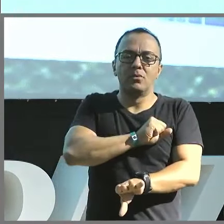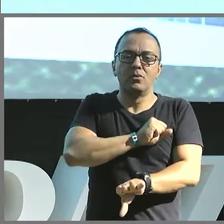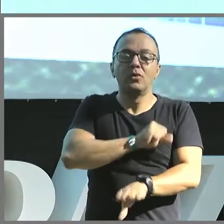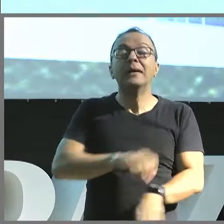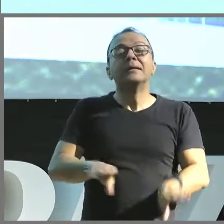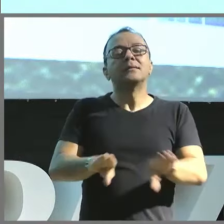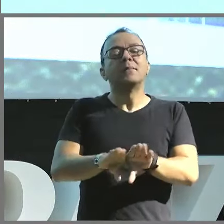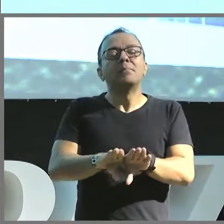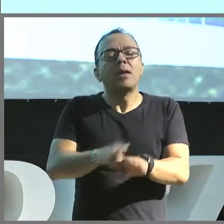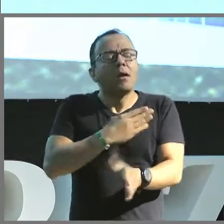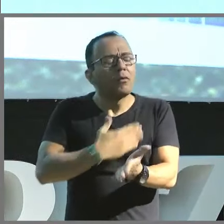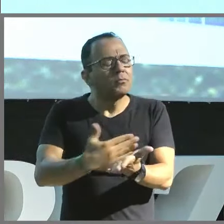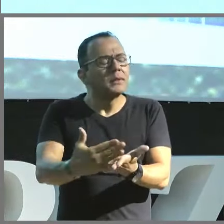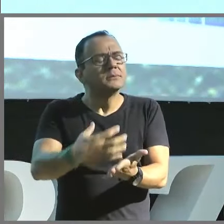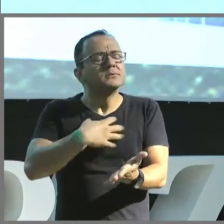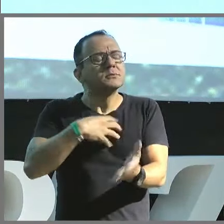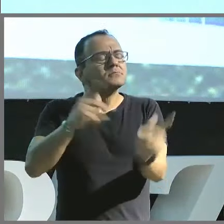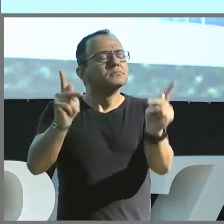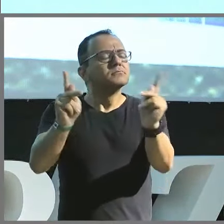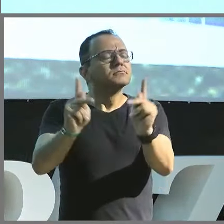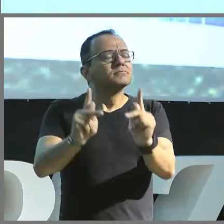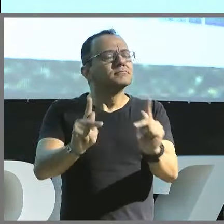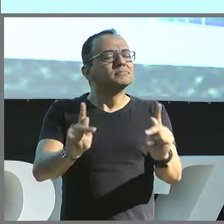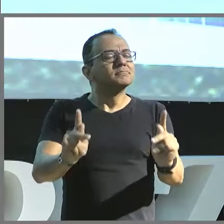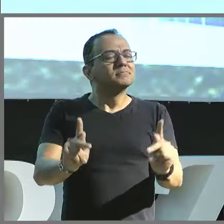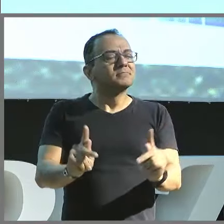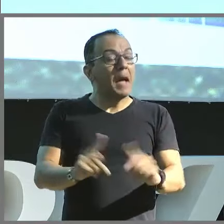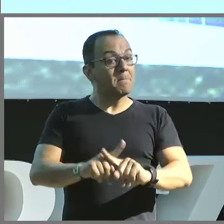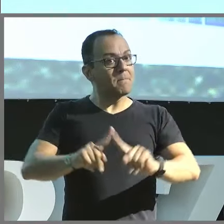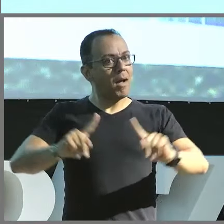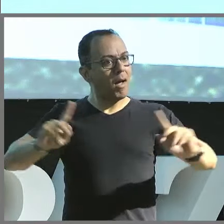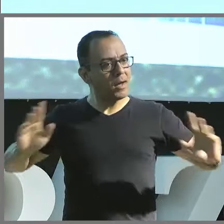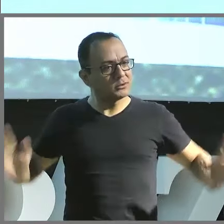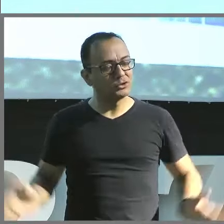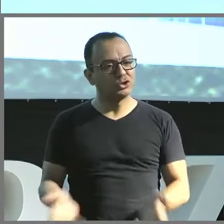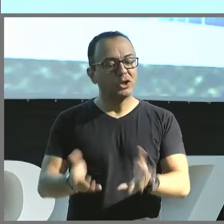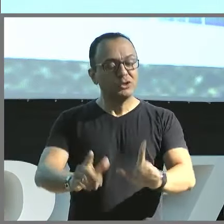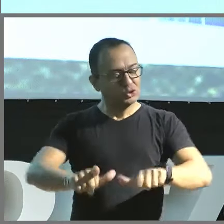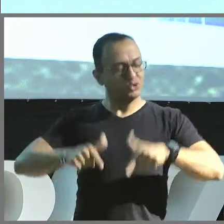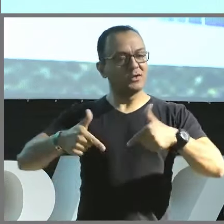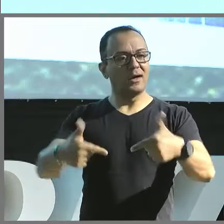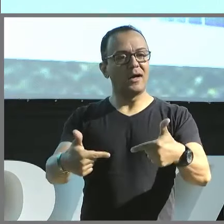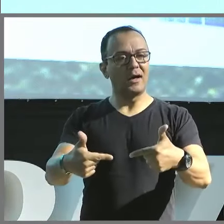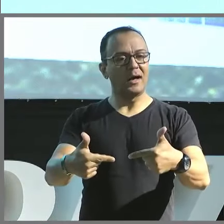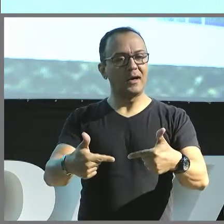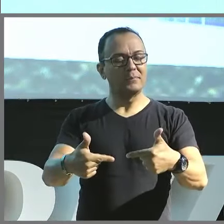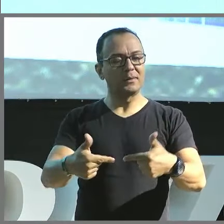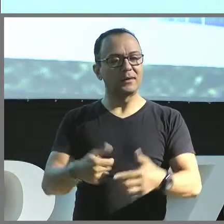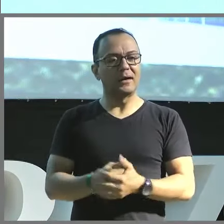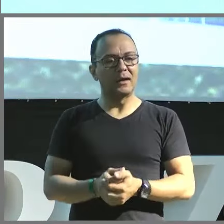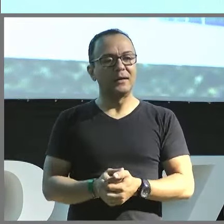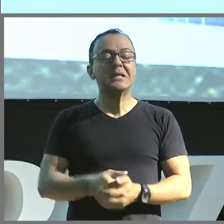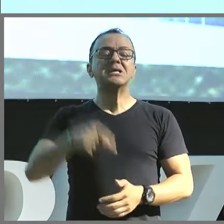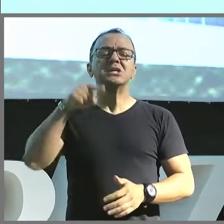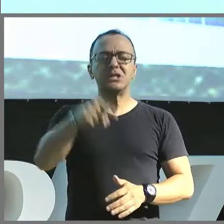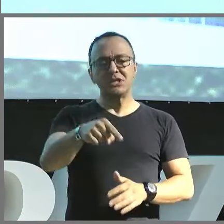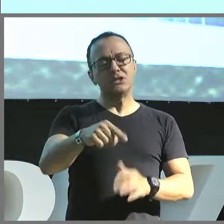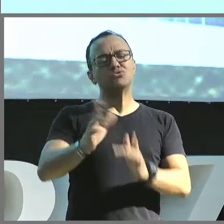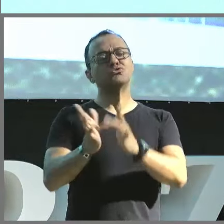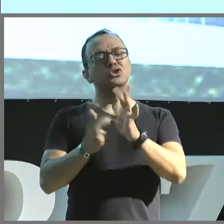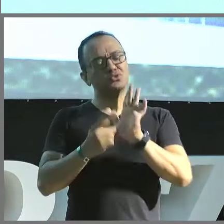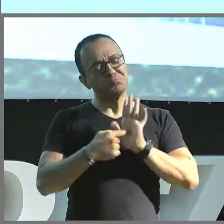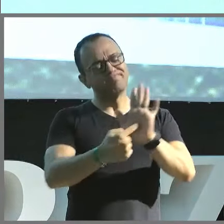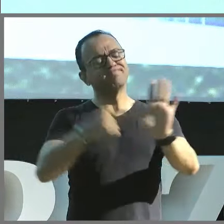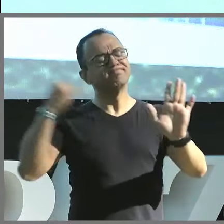paz dinâmica. E essa foi a sua demonstração mais cabal. Porque se